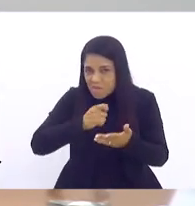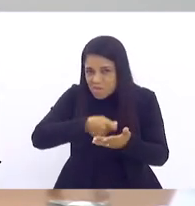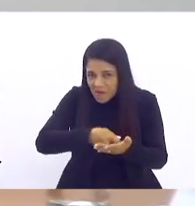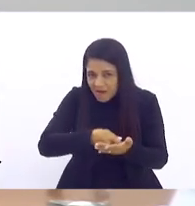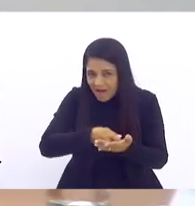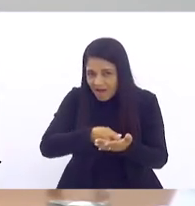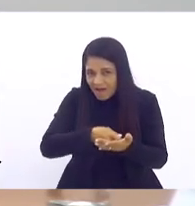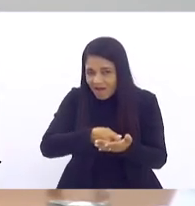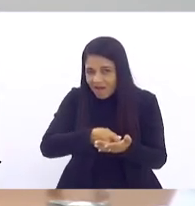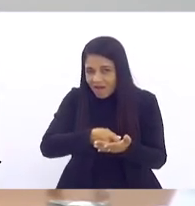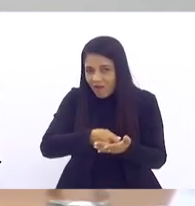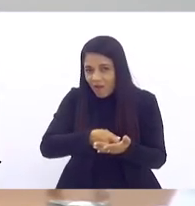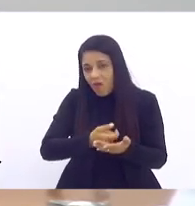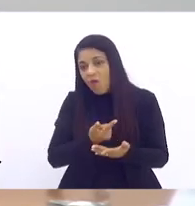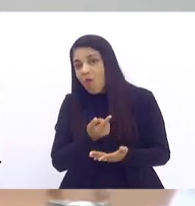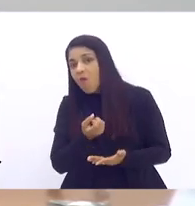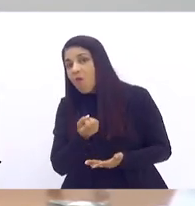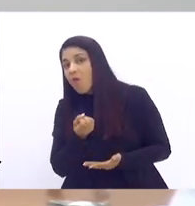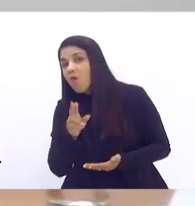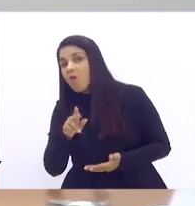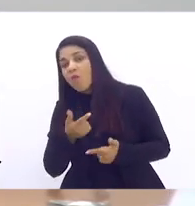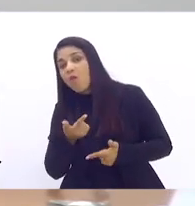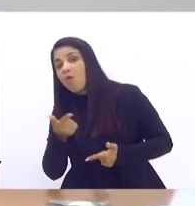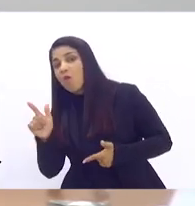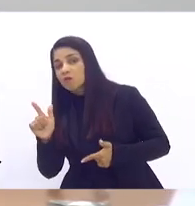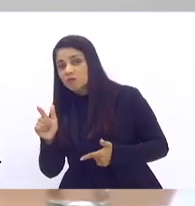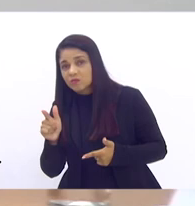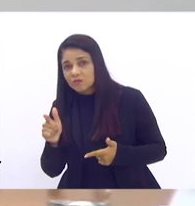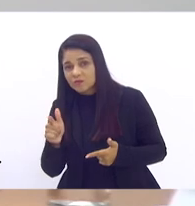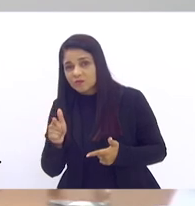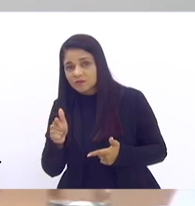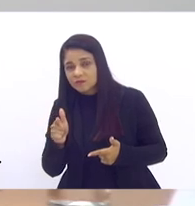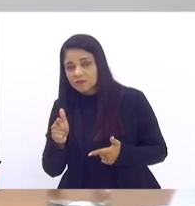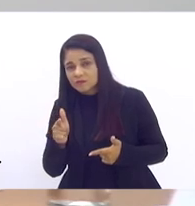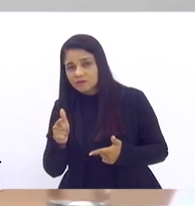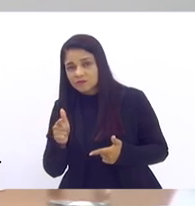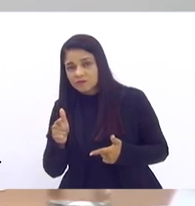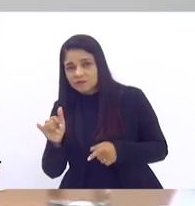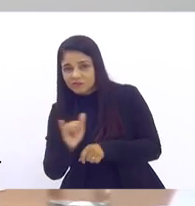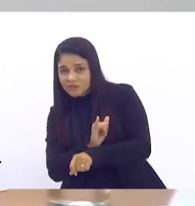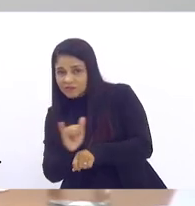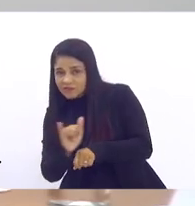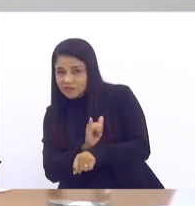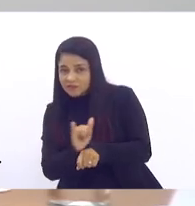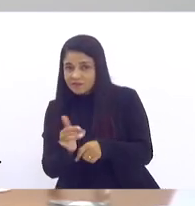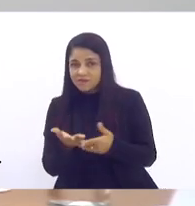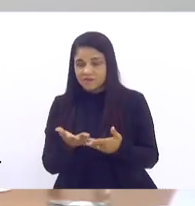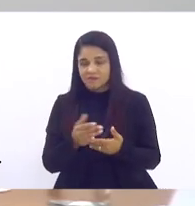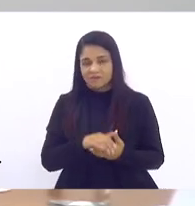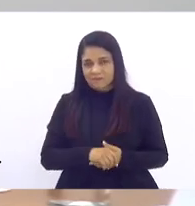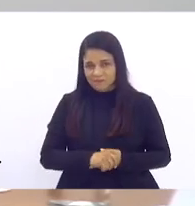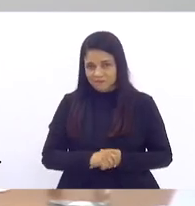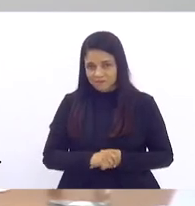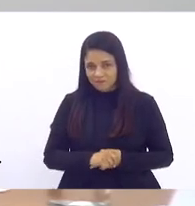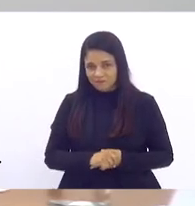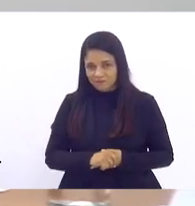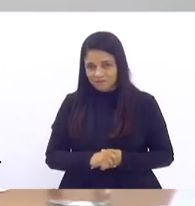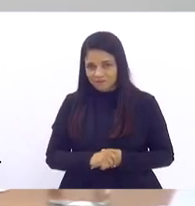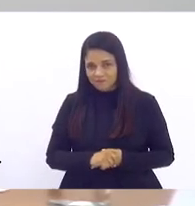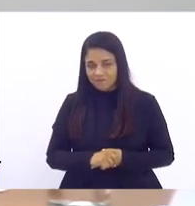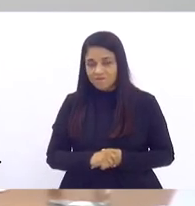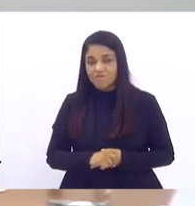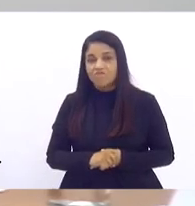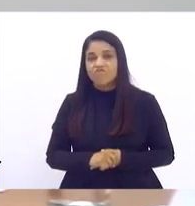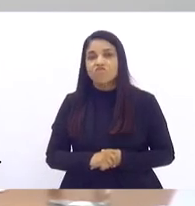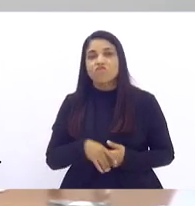outros caminhos para evitar essa pressão eu o fim quero colocar